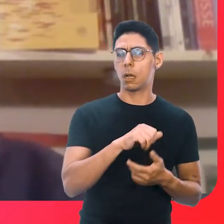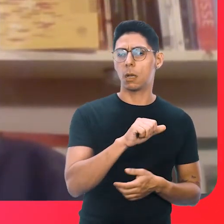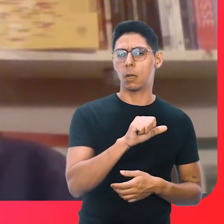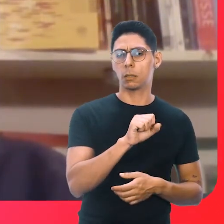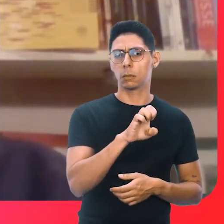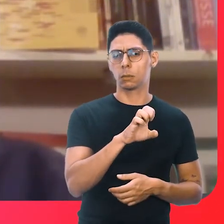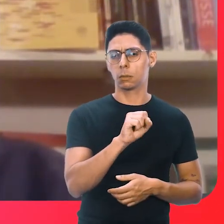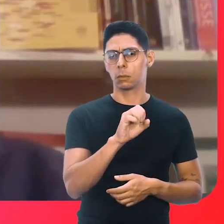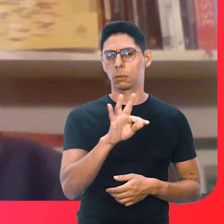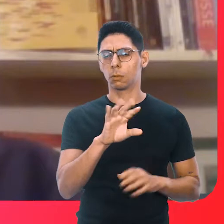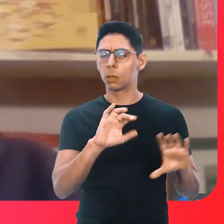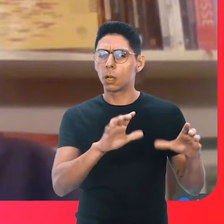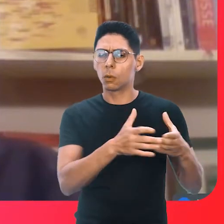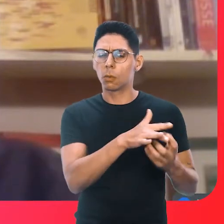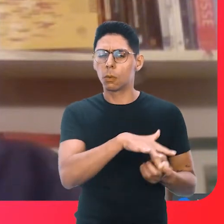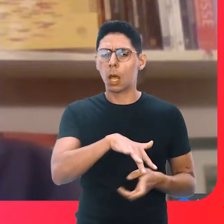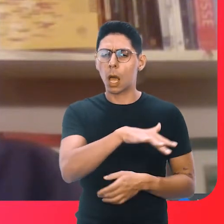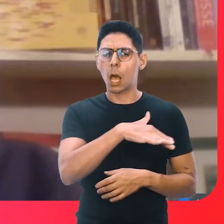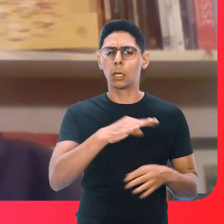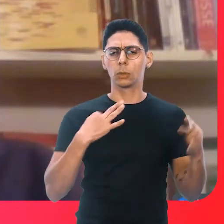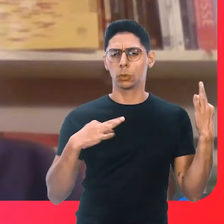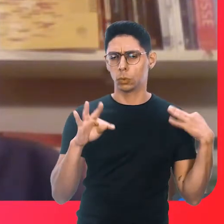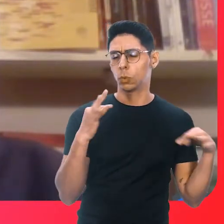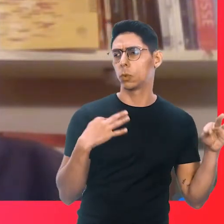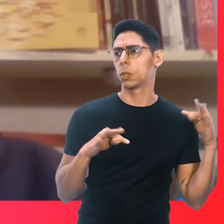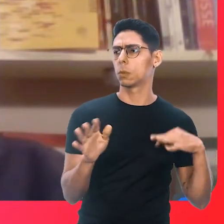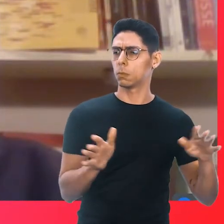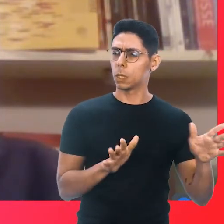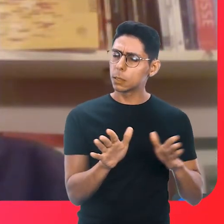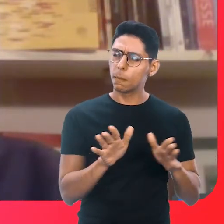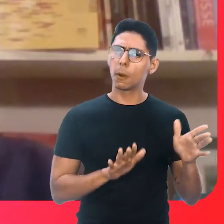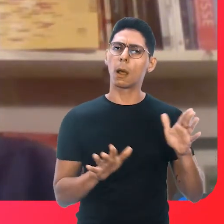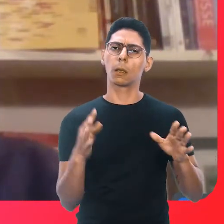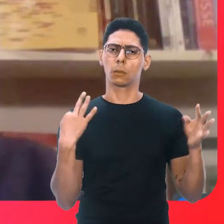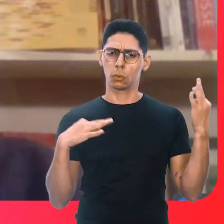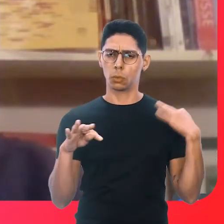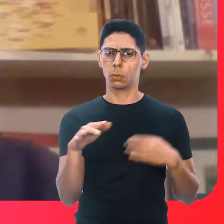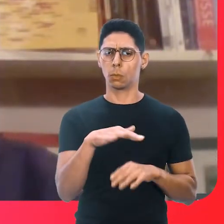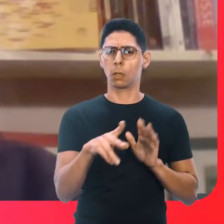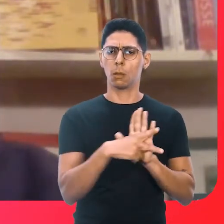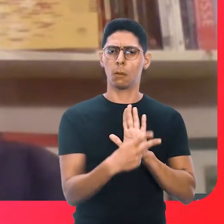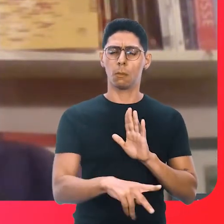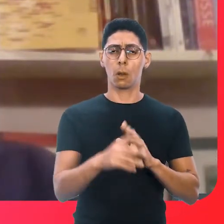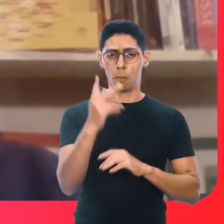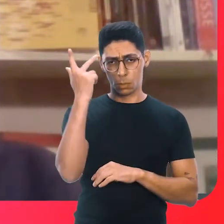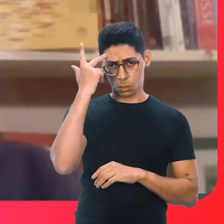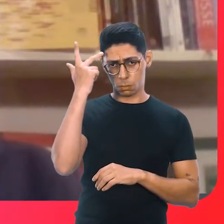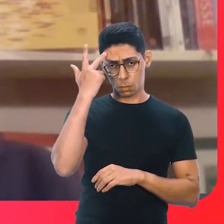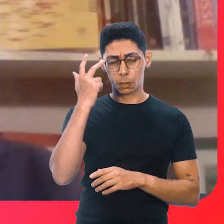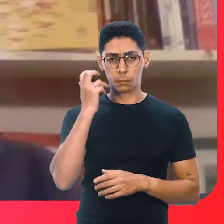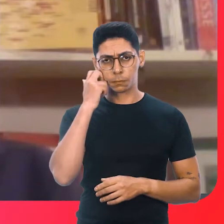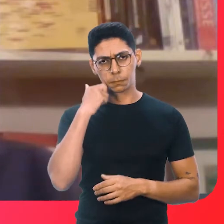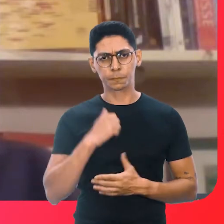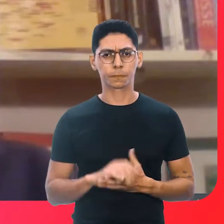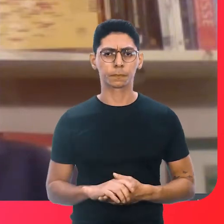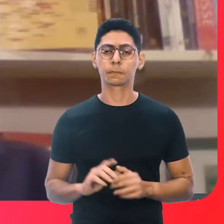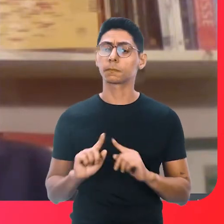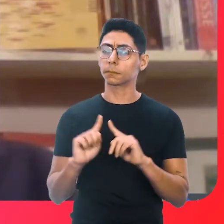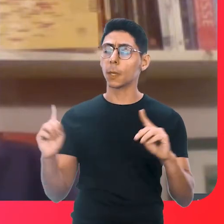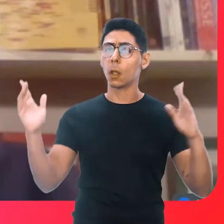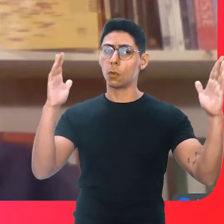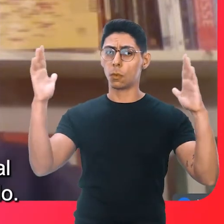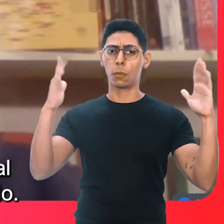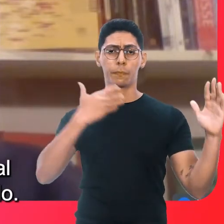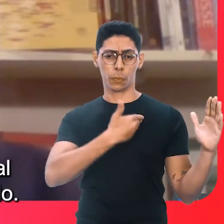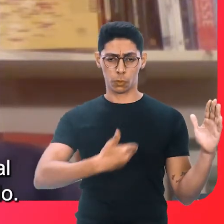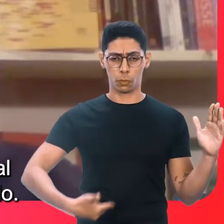né? Ele trabalha na área de turismo, na acessibilidade no turismo, aqui na cidade de São Paulo. Mas foi no governo do José